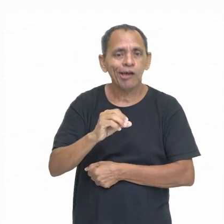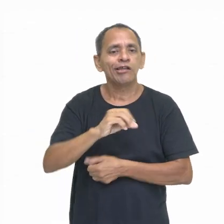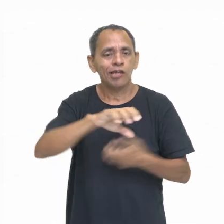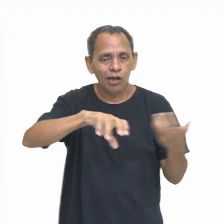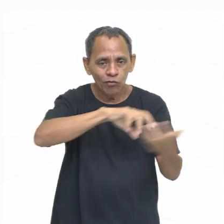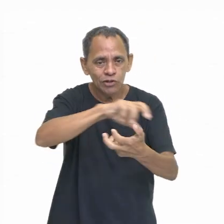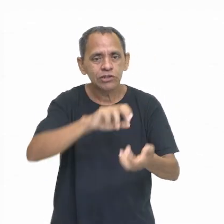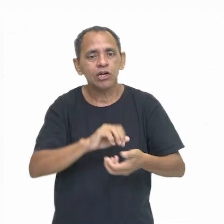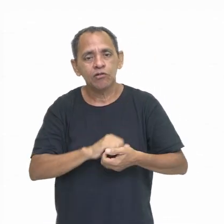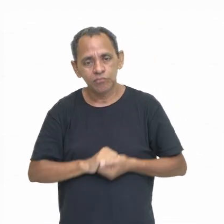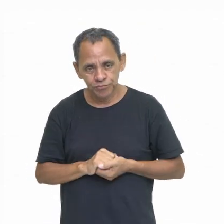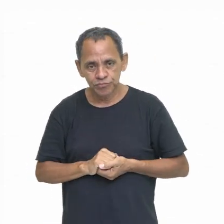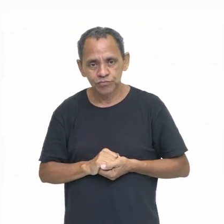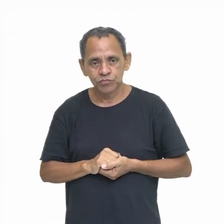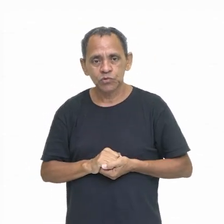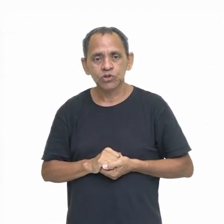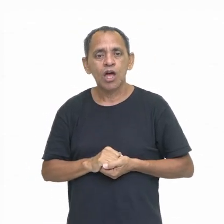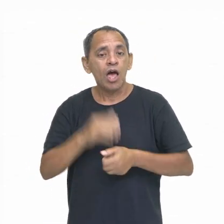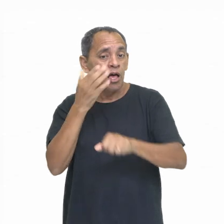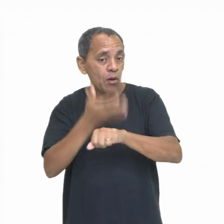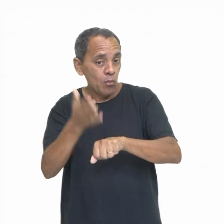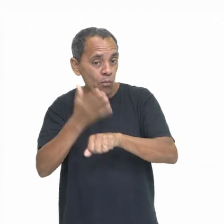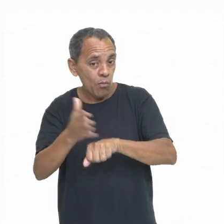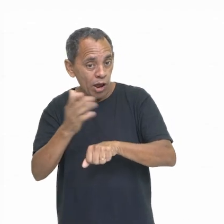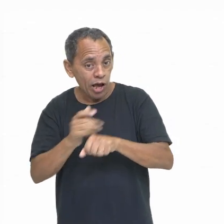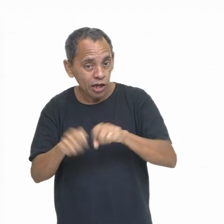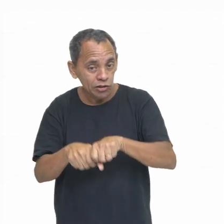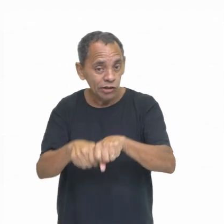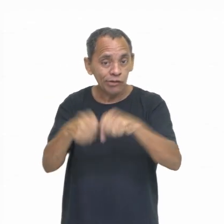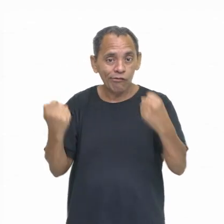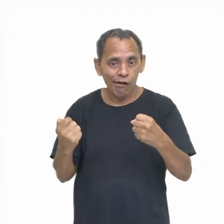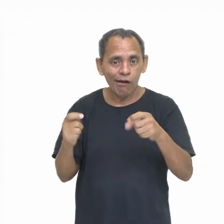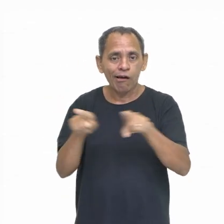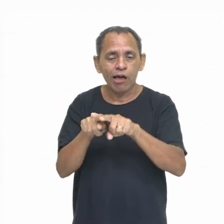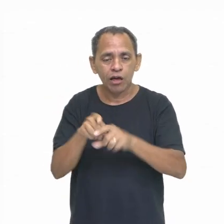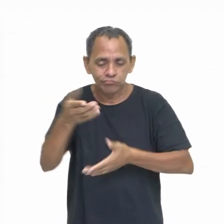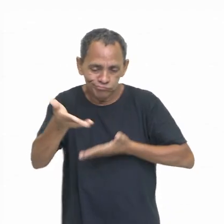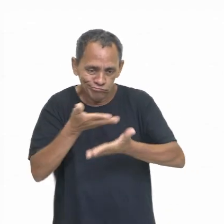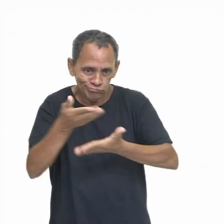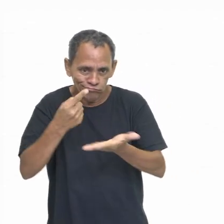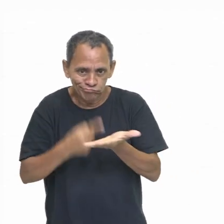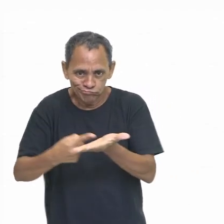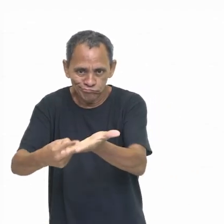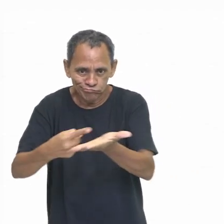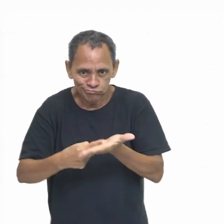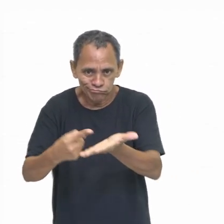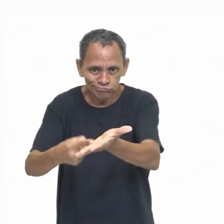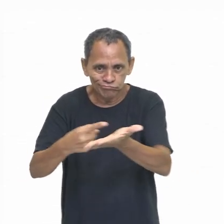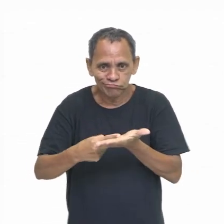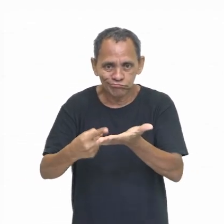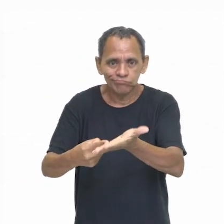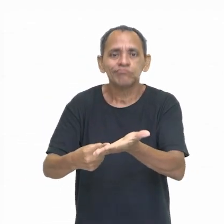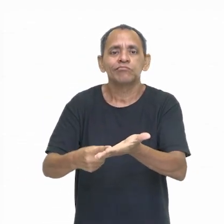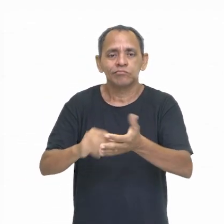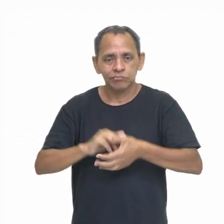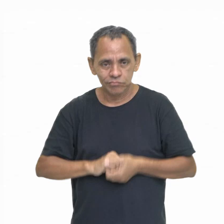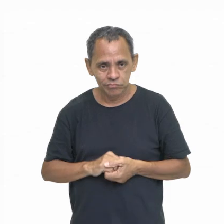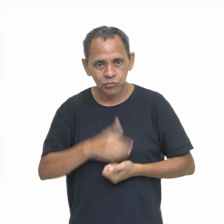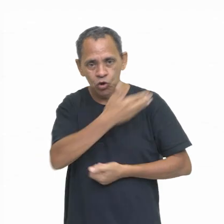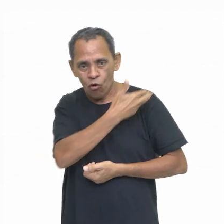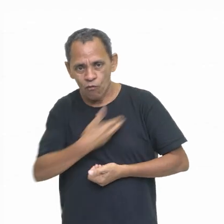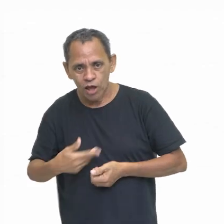né, de romper com as práticas do coronelismo, das trocas de favores entre os governantes, de romper com aquele